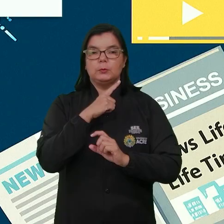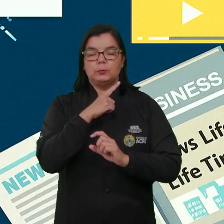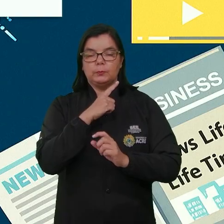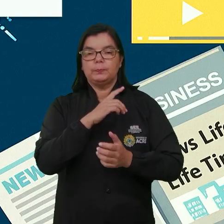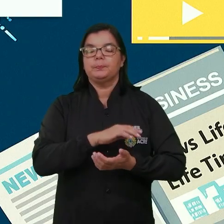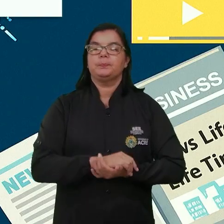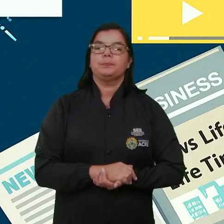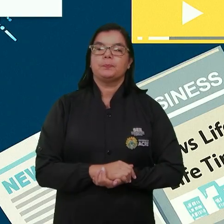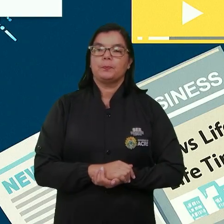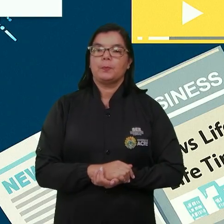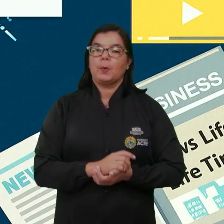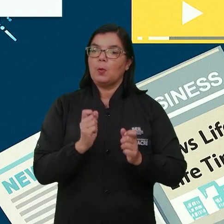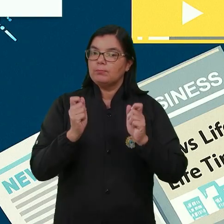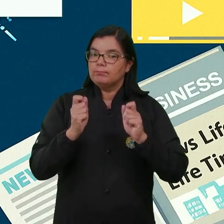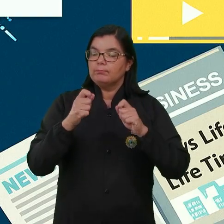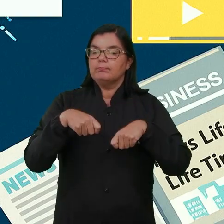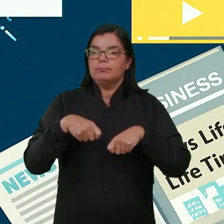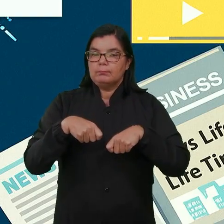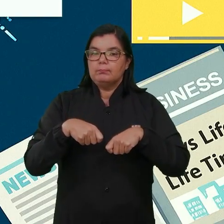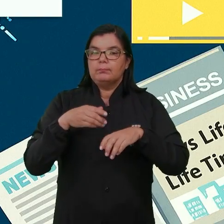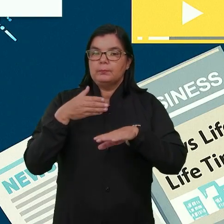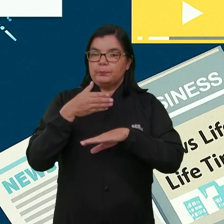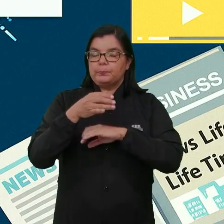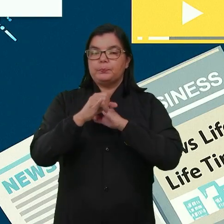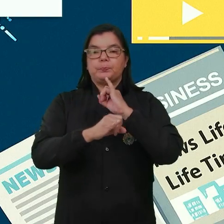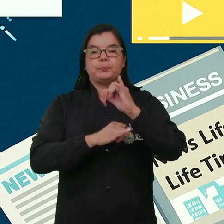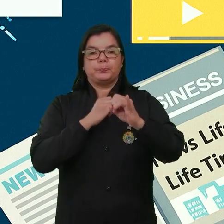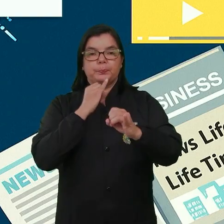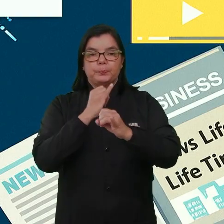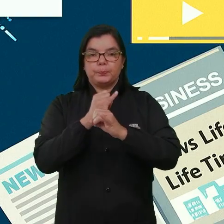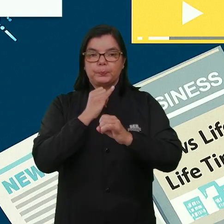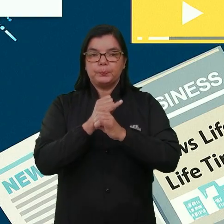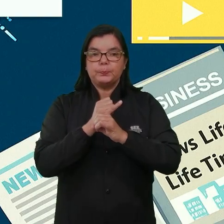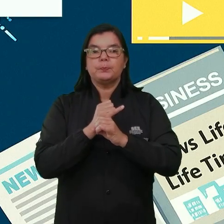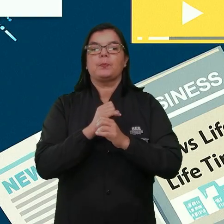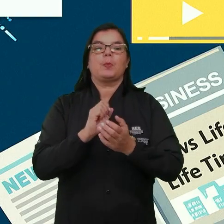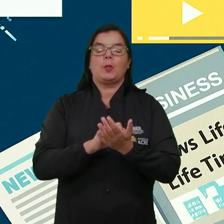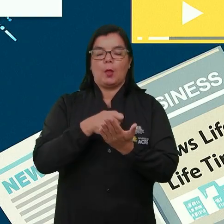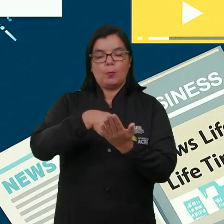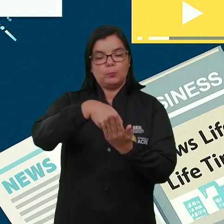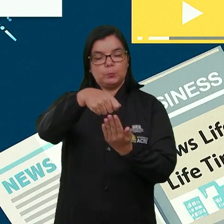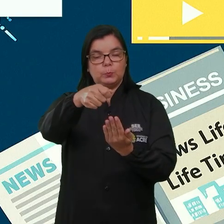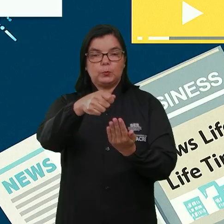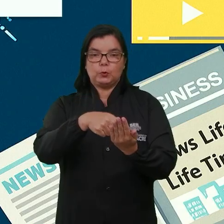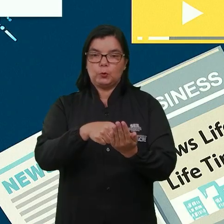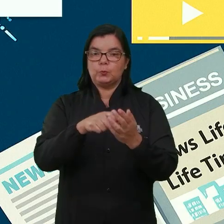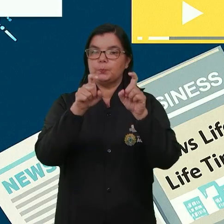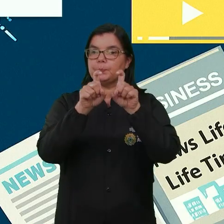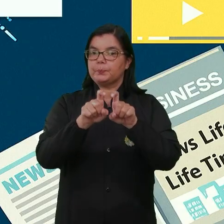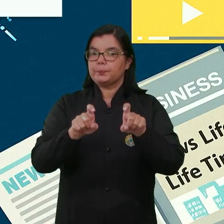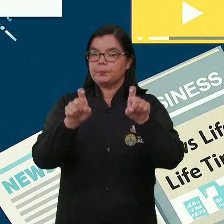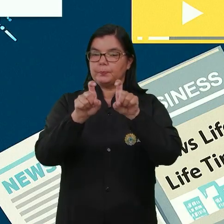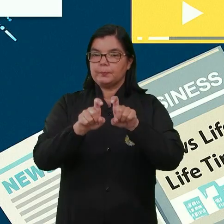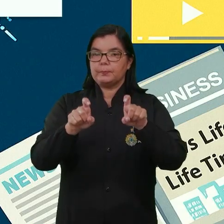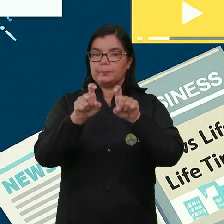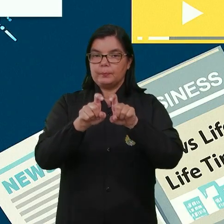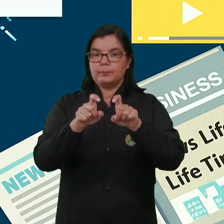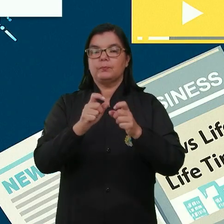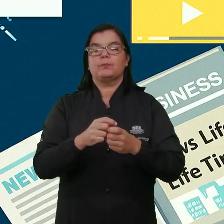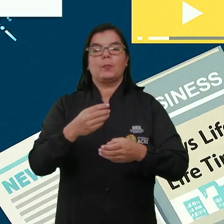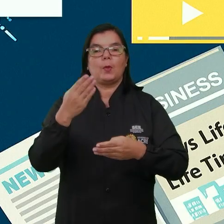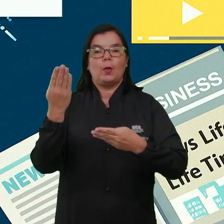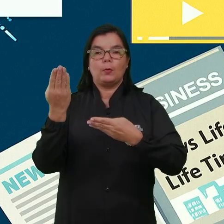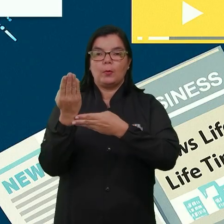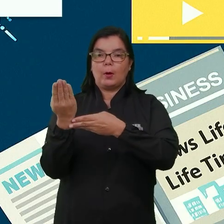assim, possibilitando o acesso à internet, tem prancheta, computador,